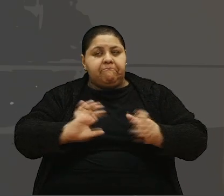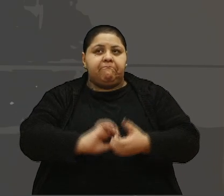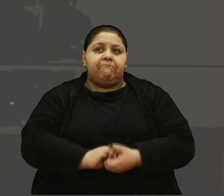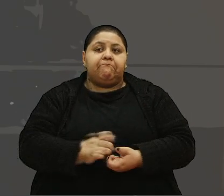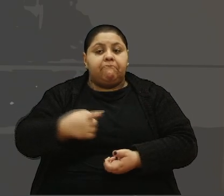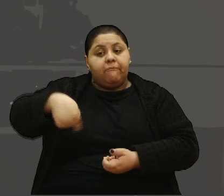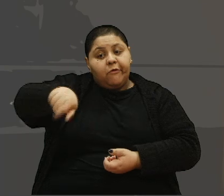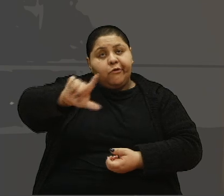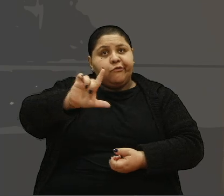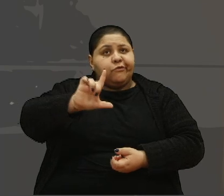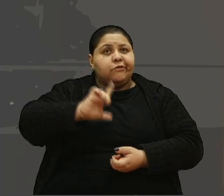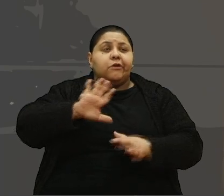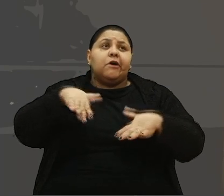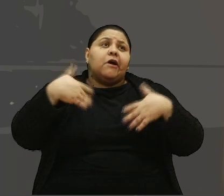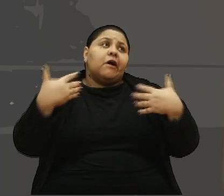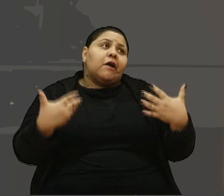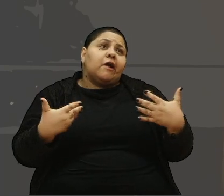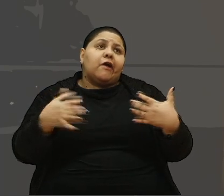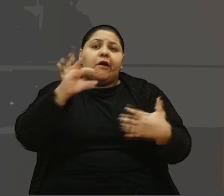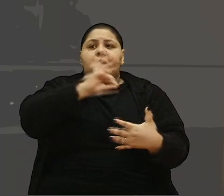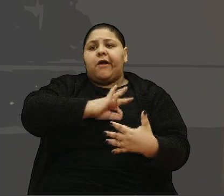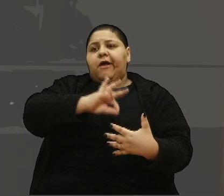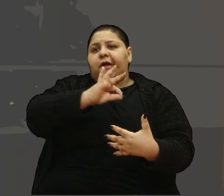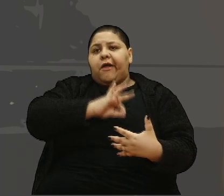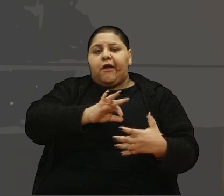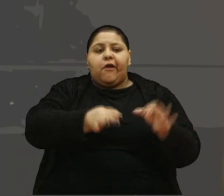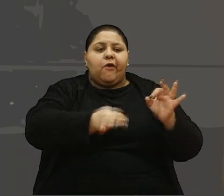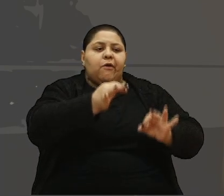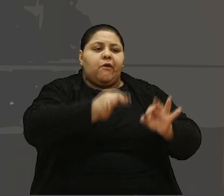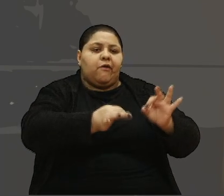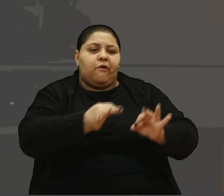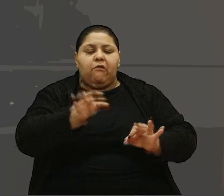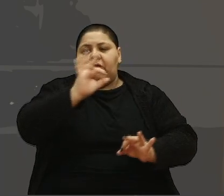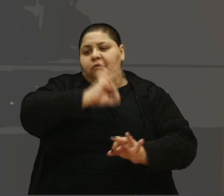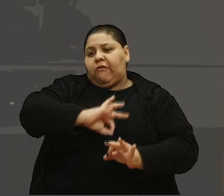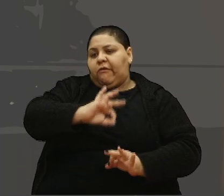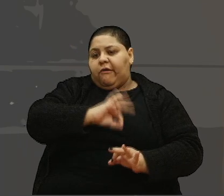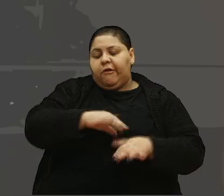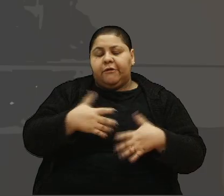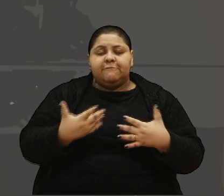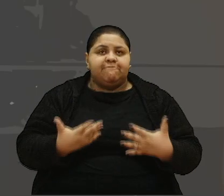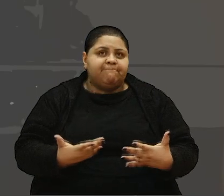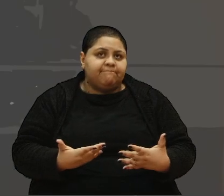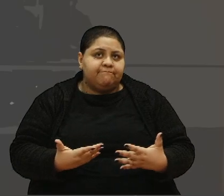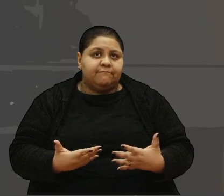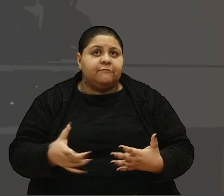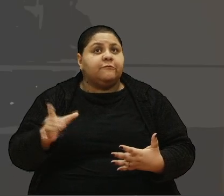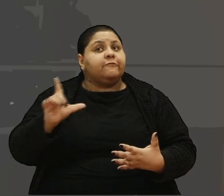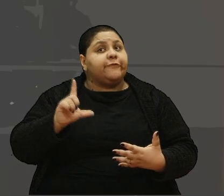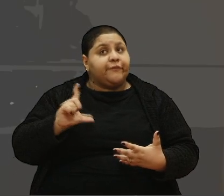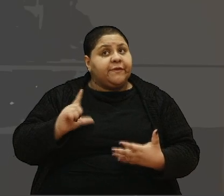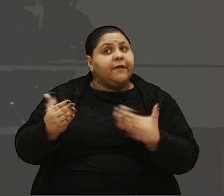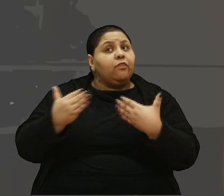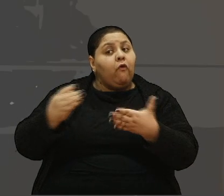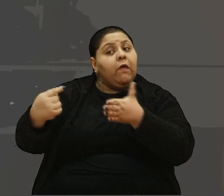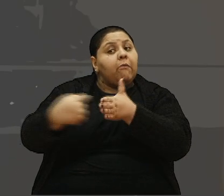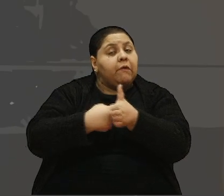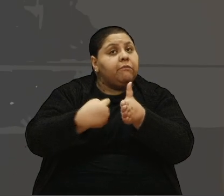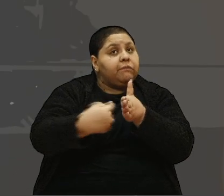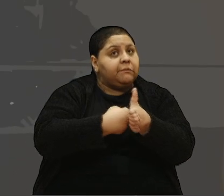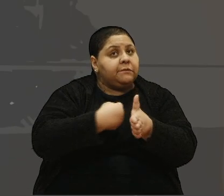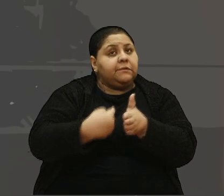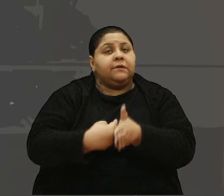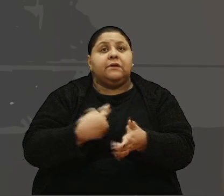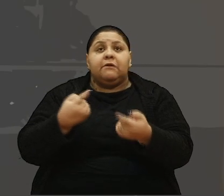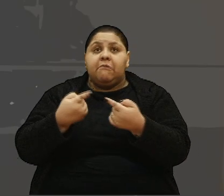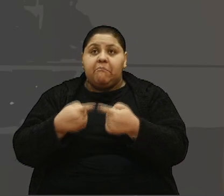nós vamos ter isso. Ah, mas eu ganhava tanto judicializando, ganhava tanto. Vamos ter questionamentos. Mas